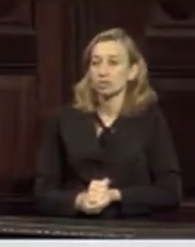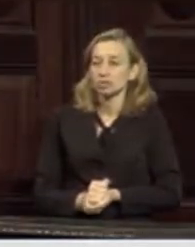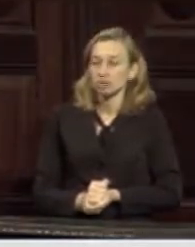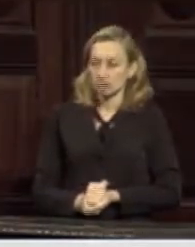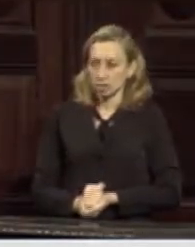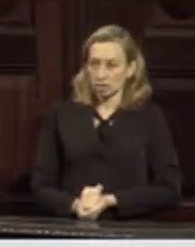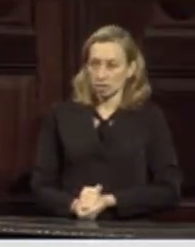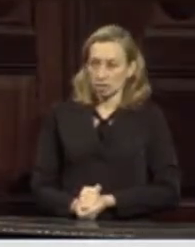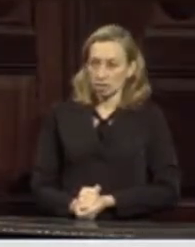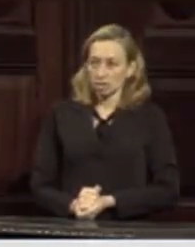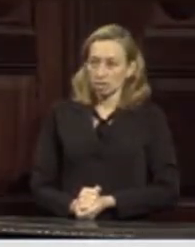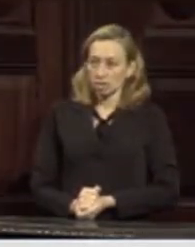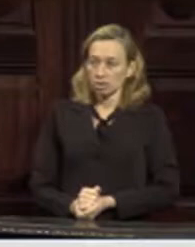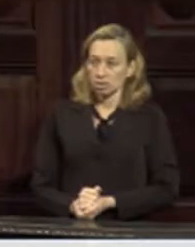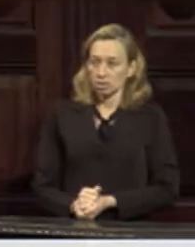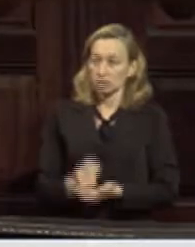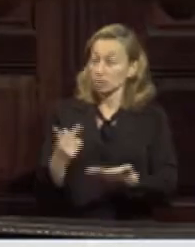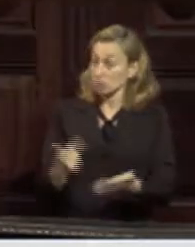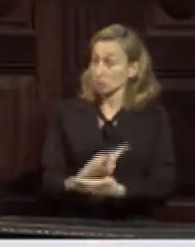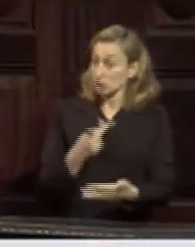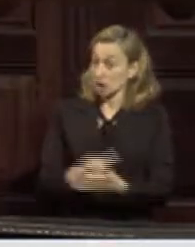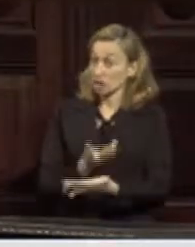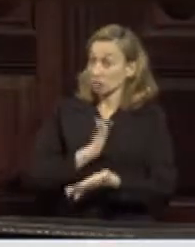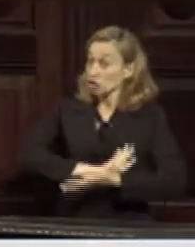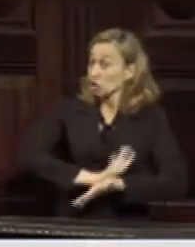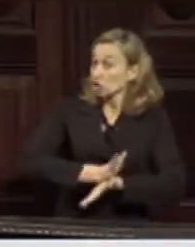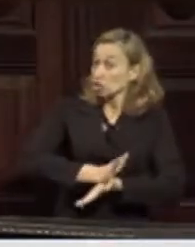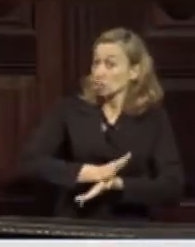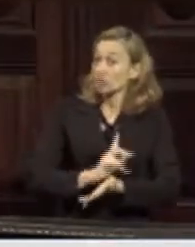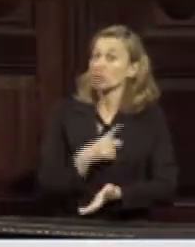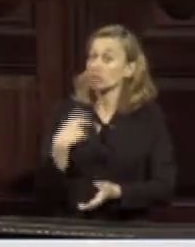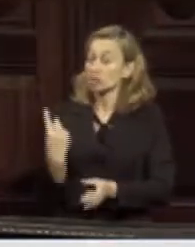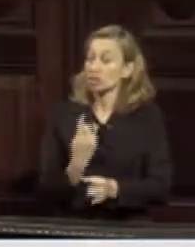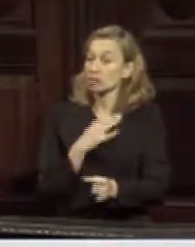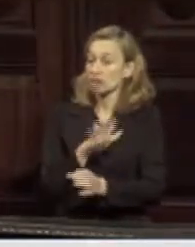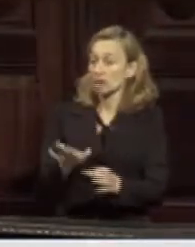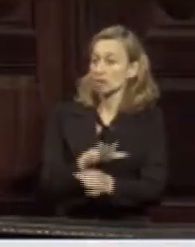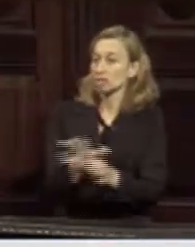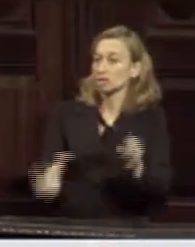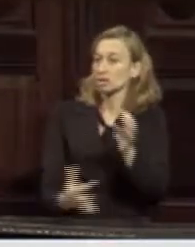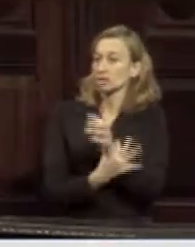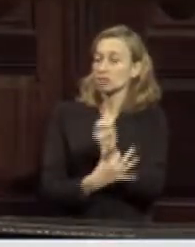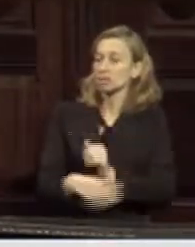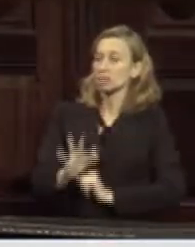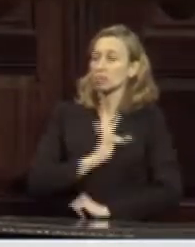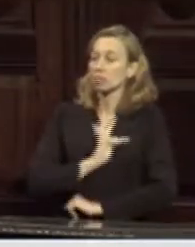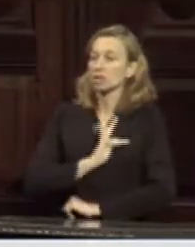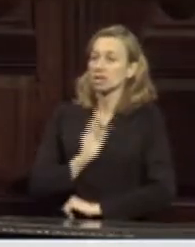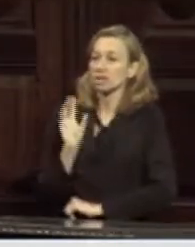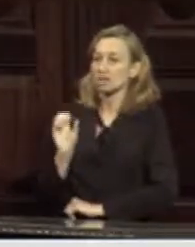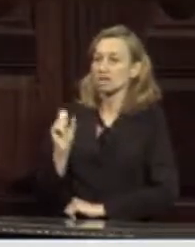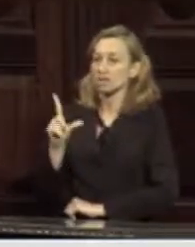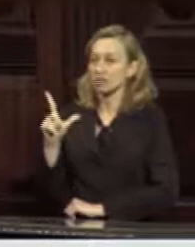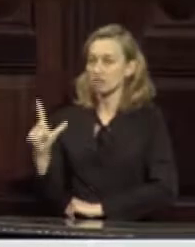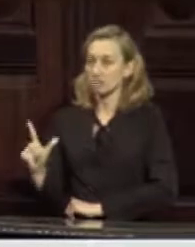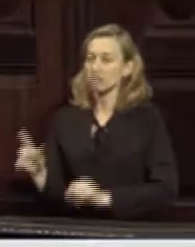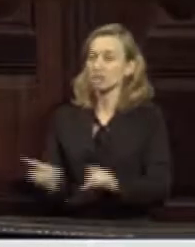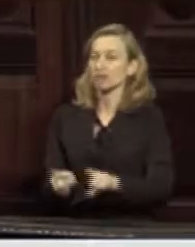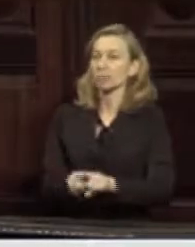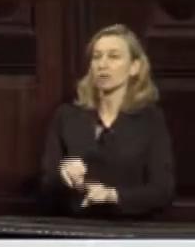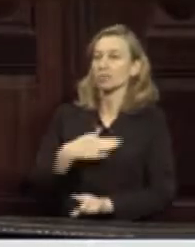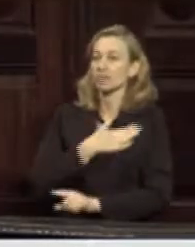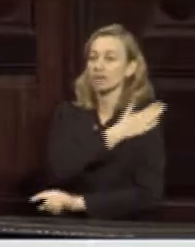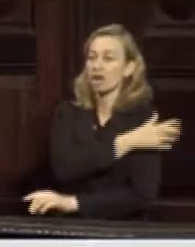falência, pelo desgaste, pela destruição das nossas polícias civil e militar, aliada à total falta